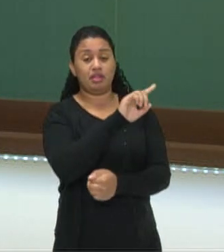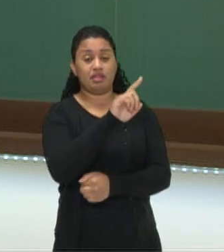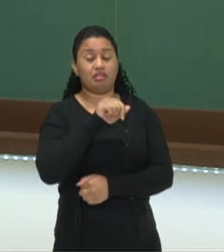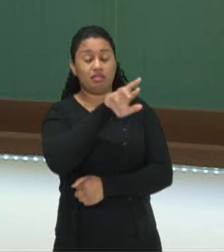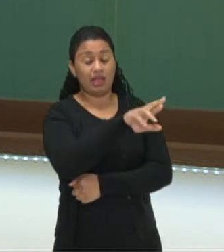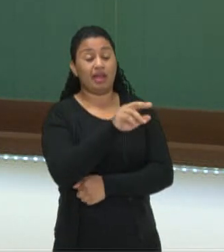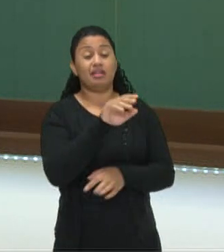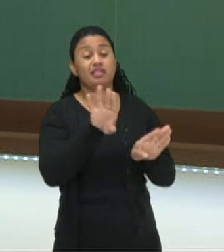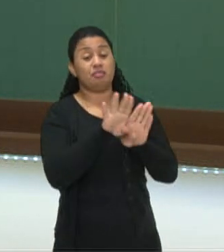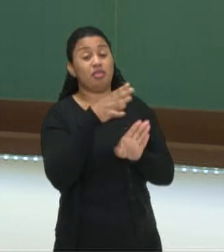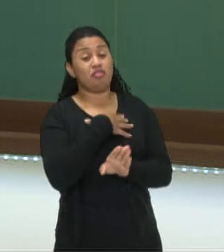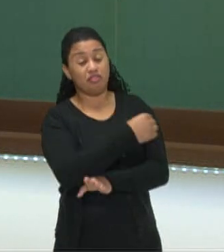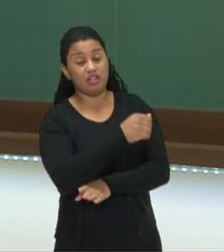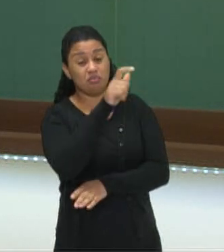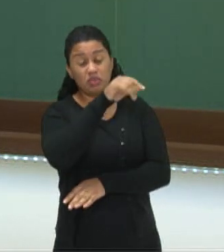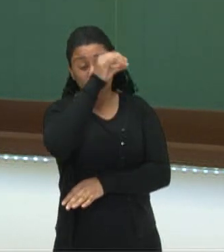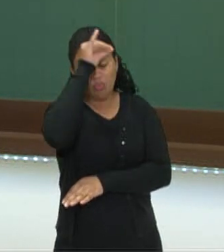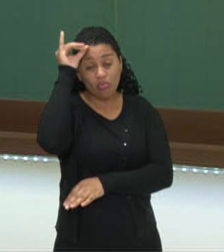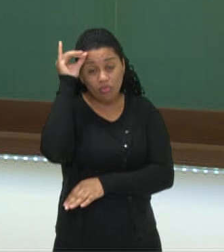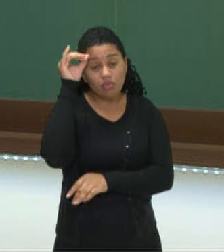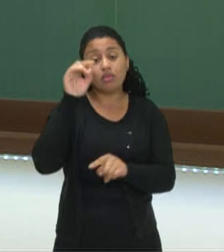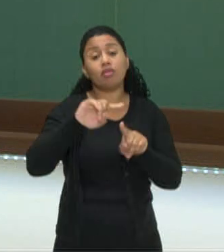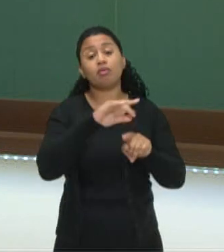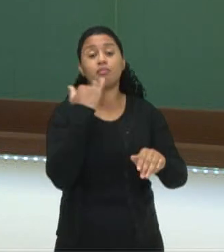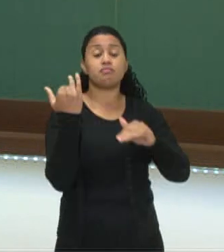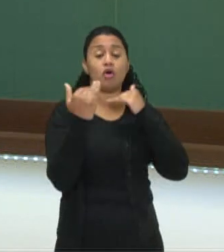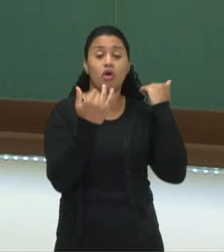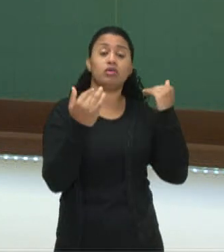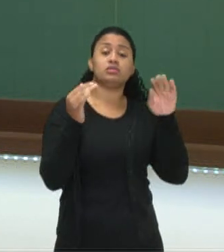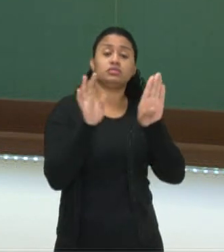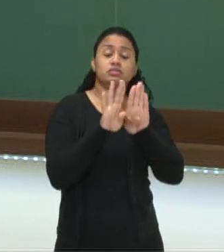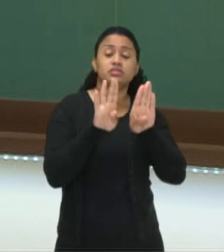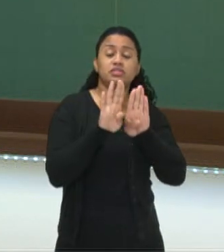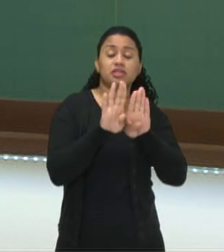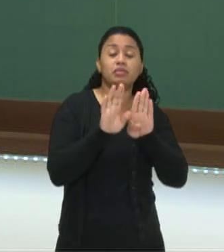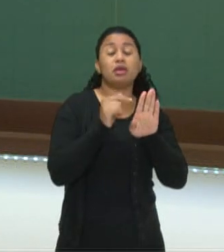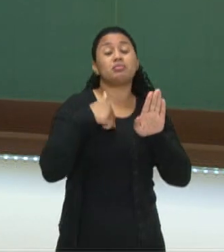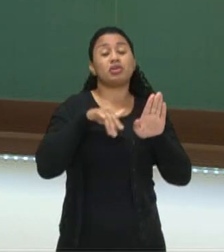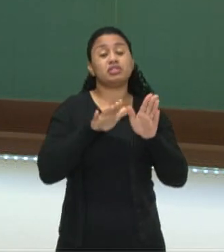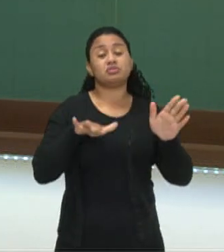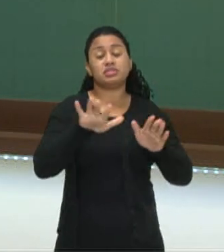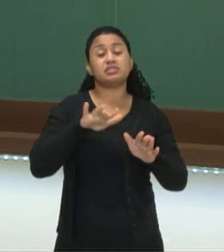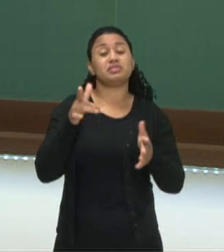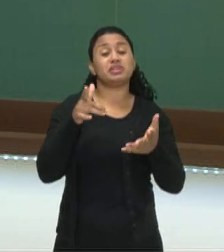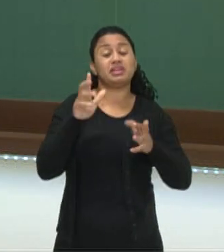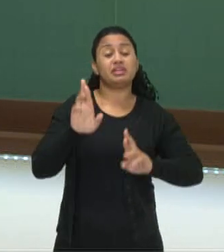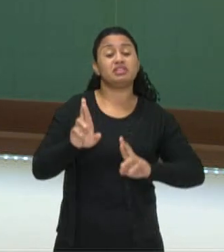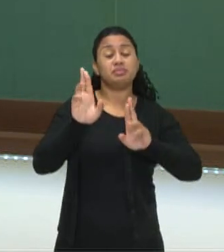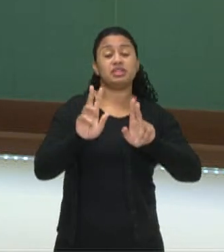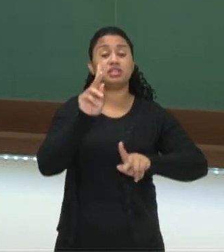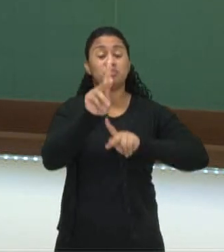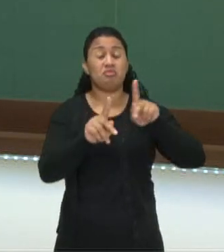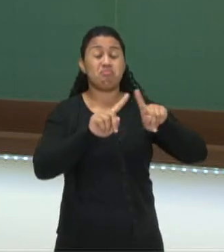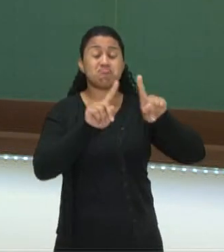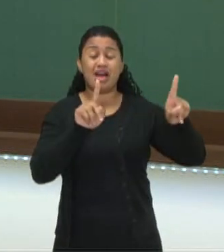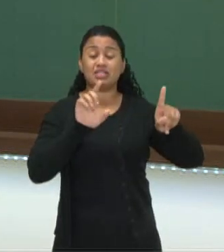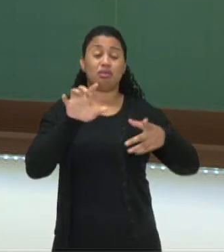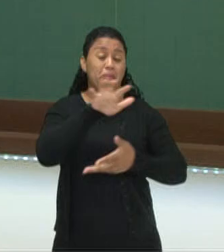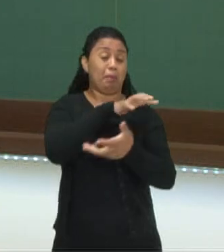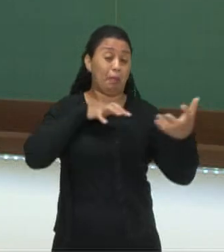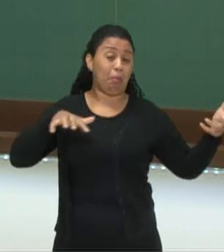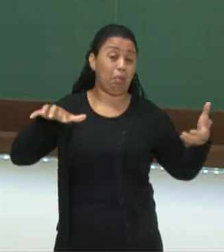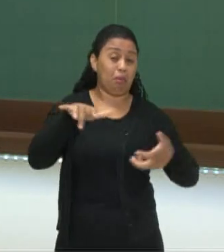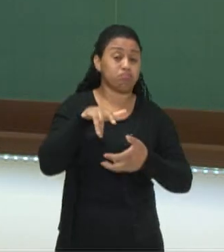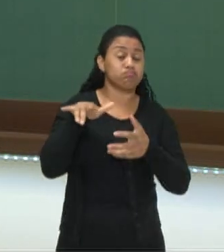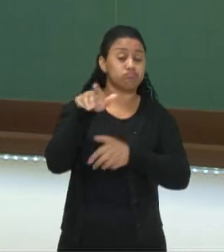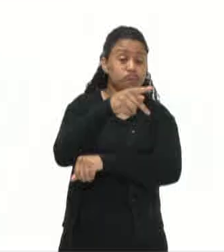inocentes foram mortos por um regime que estava chegando e estava tentando trazer esperança no povo, mas na verdade, infelizmente, trouxe só o caos para a Rússia. Então